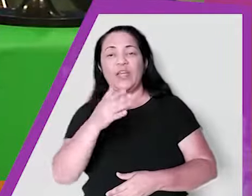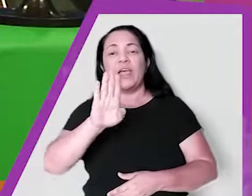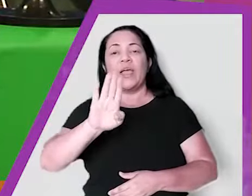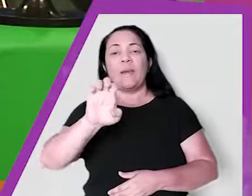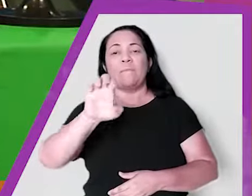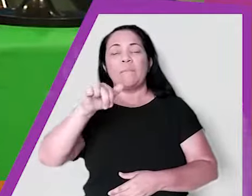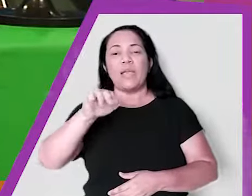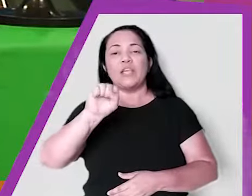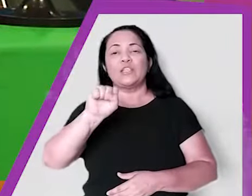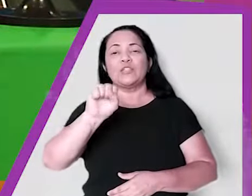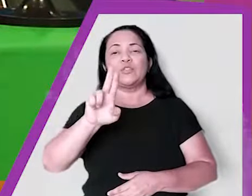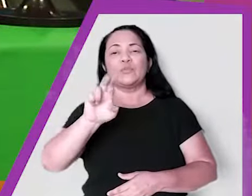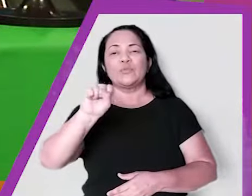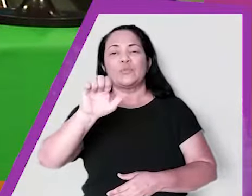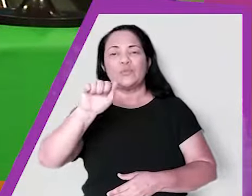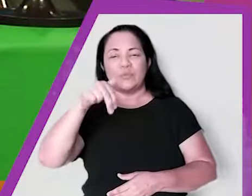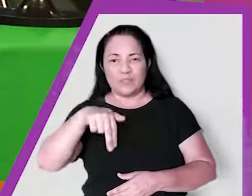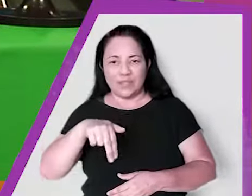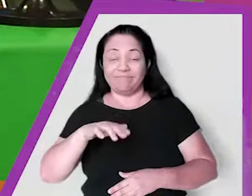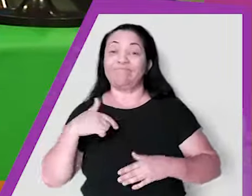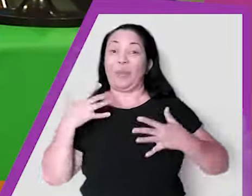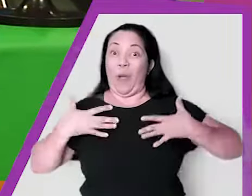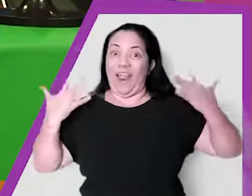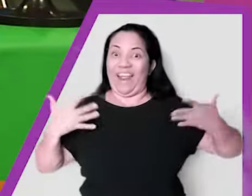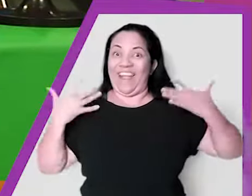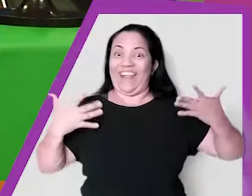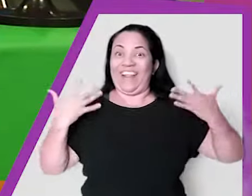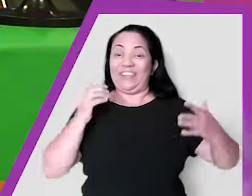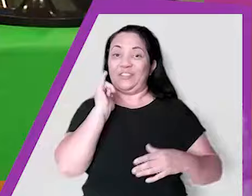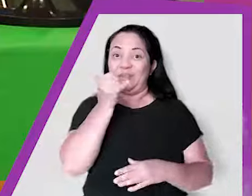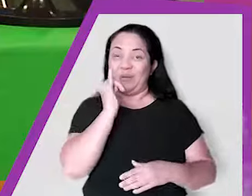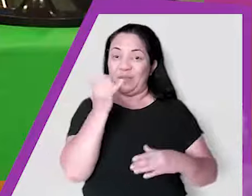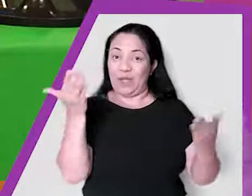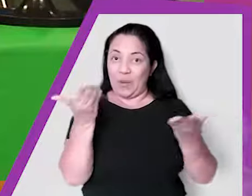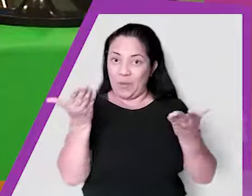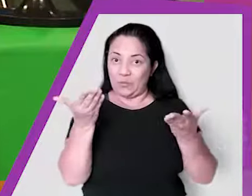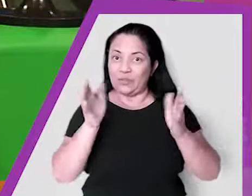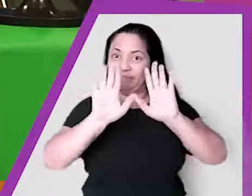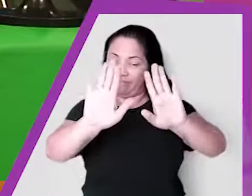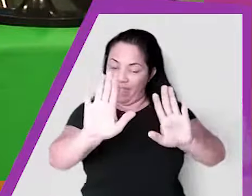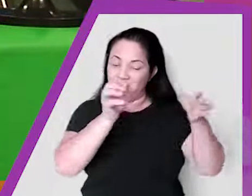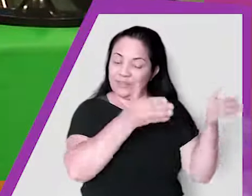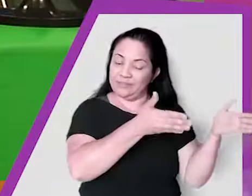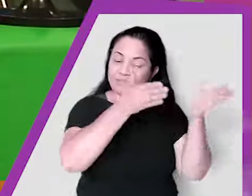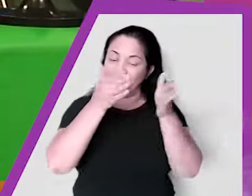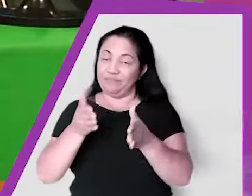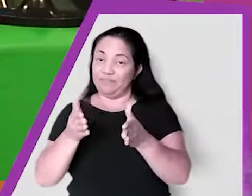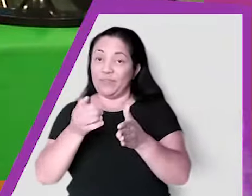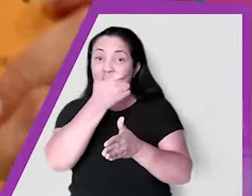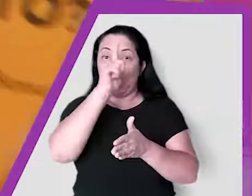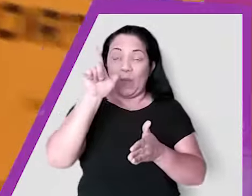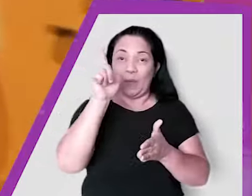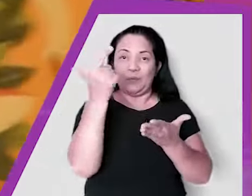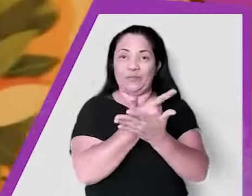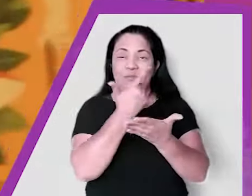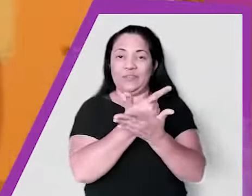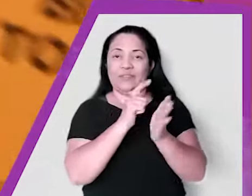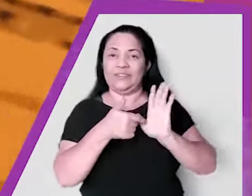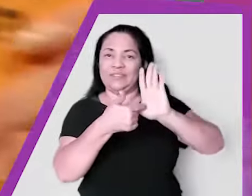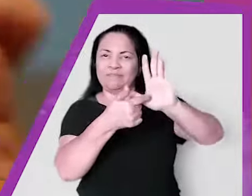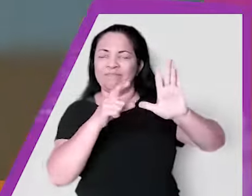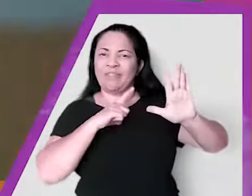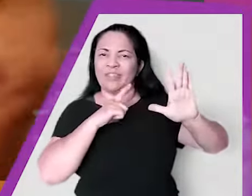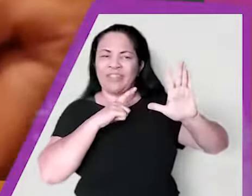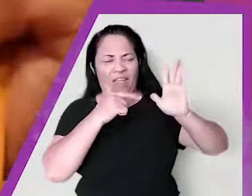pela incrível Nurit Bensonsan, e eu tenho a alegria de contar ele para vocês. Mas, para contar essa história, eu preciso contar